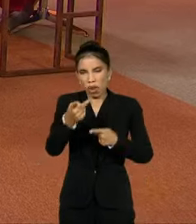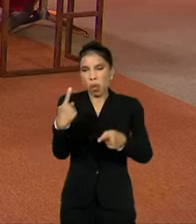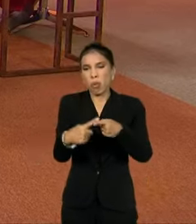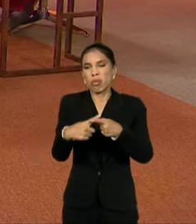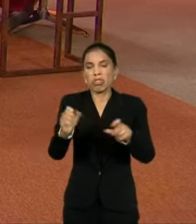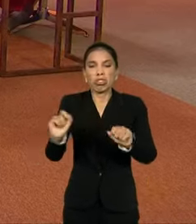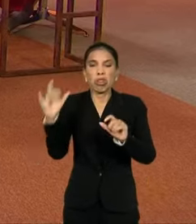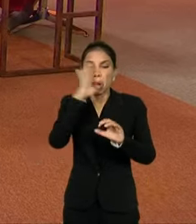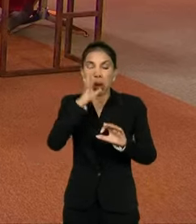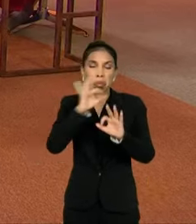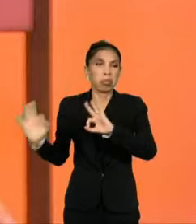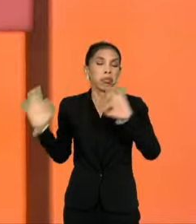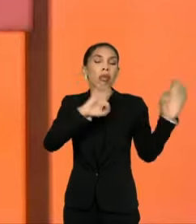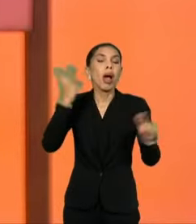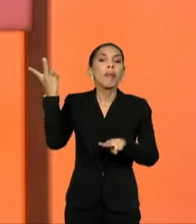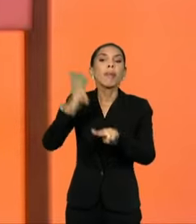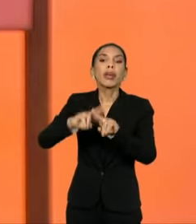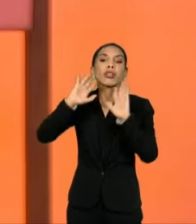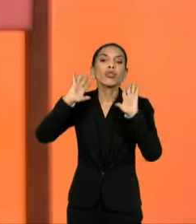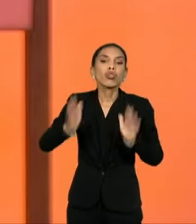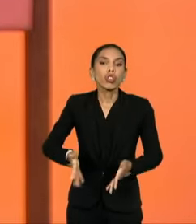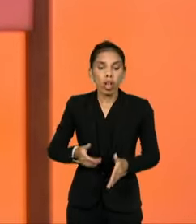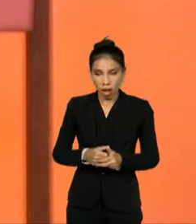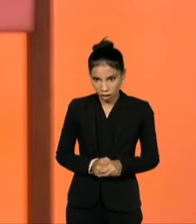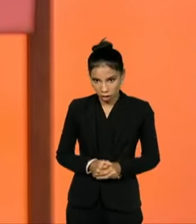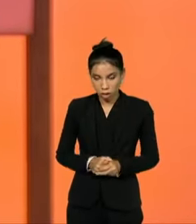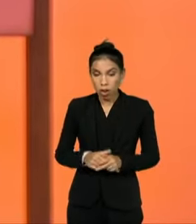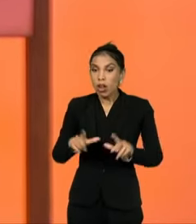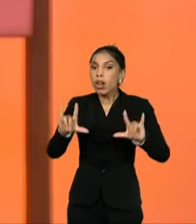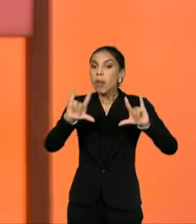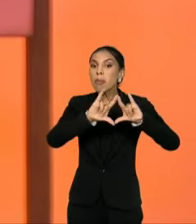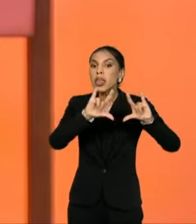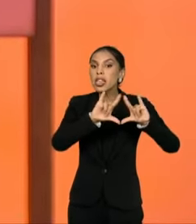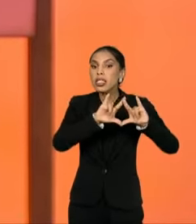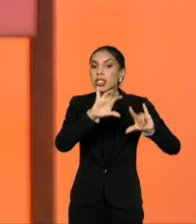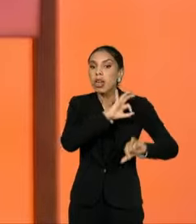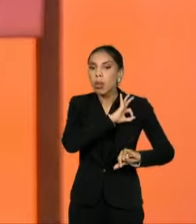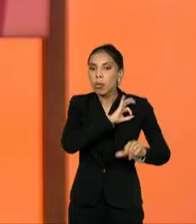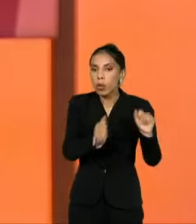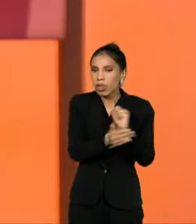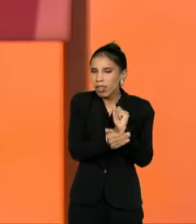estiver assistindo. Né? E outros foram eleitos, outros milicianos foram eleitos. Né?